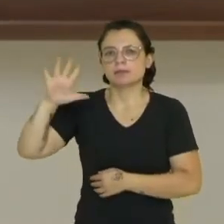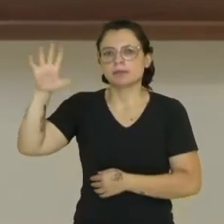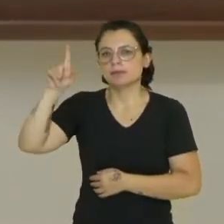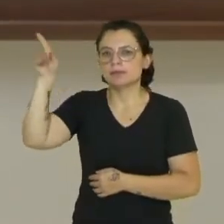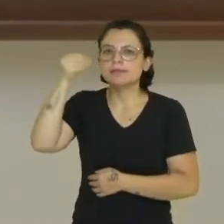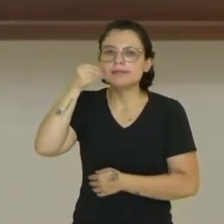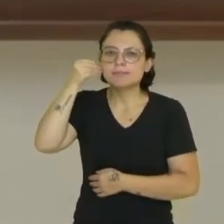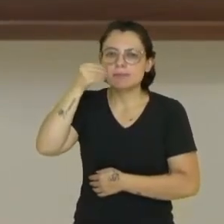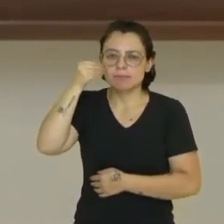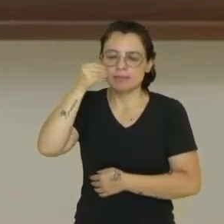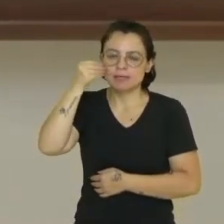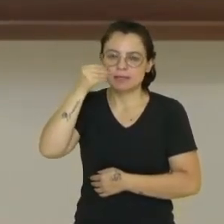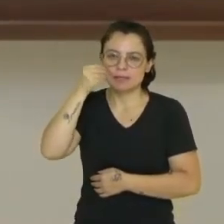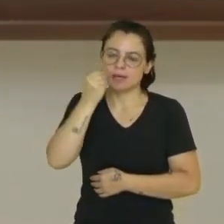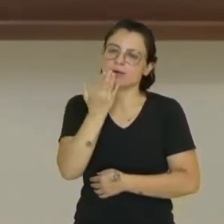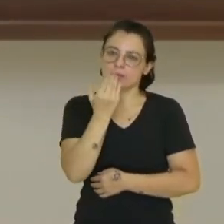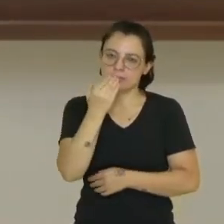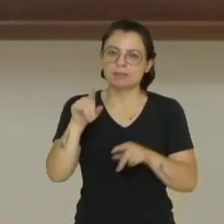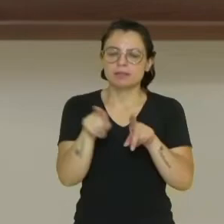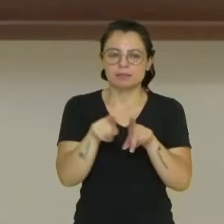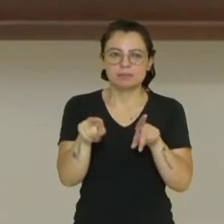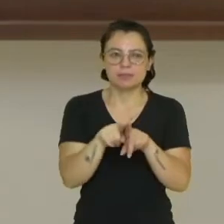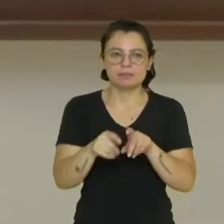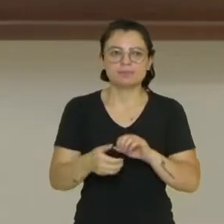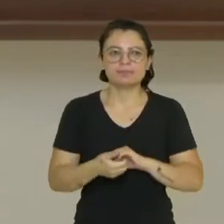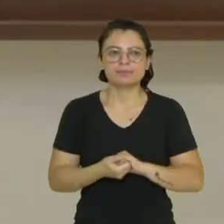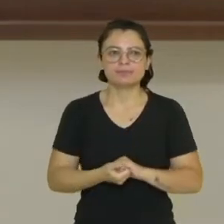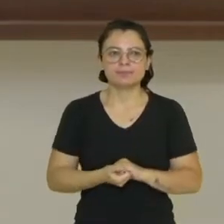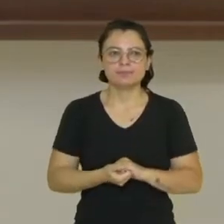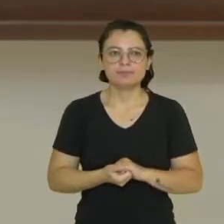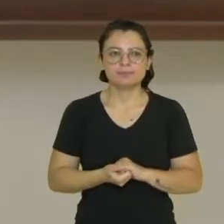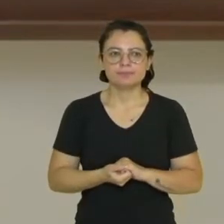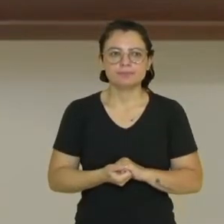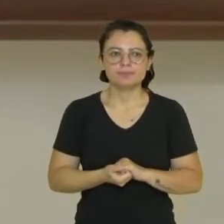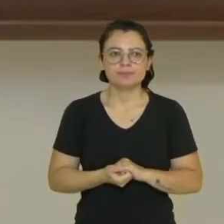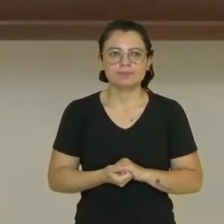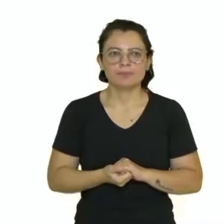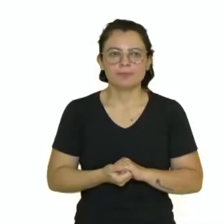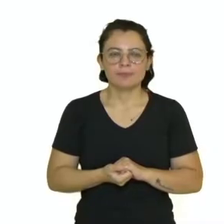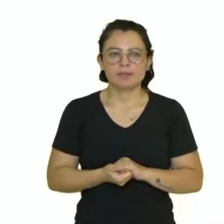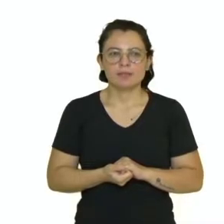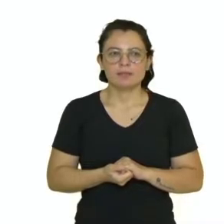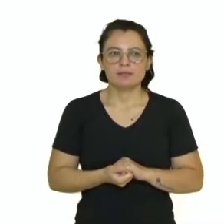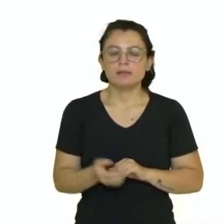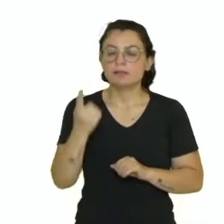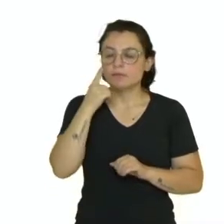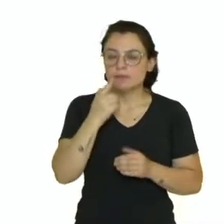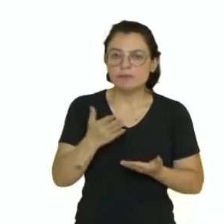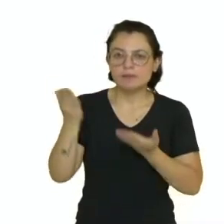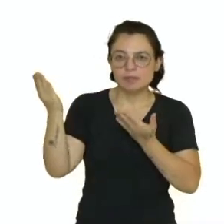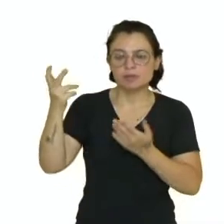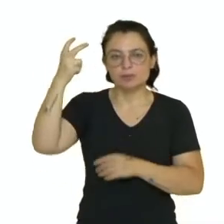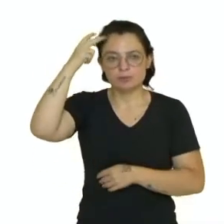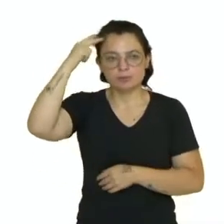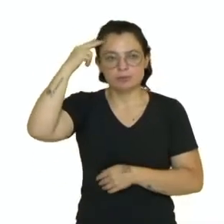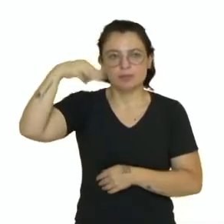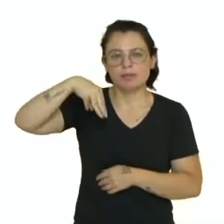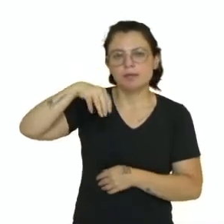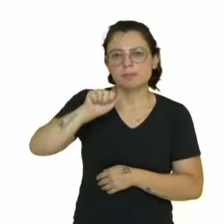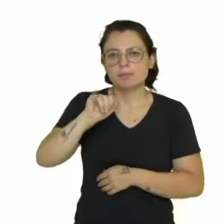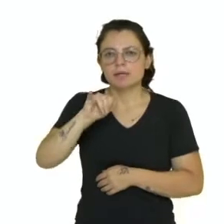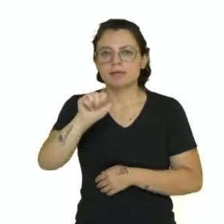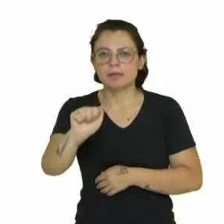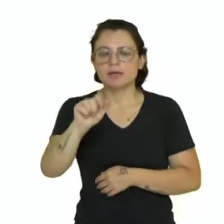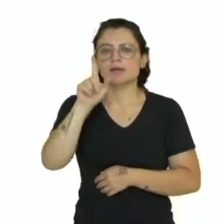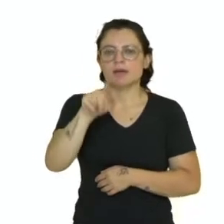pudessem conhecer e também desfrutar do sabor desses alimentos, tá? Então veja aqui, cultura maia.